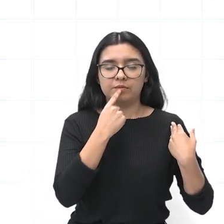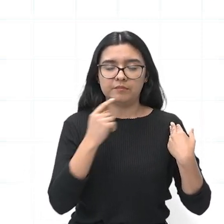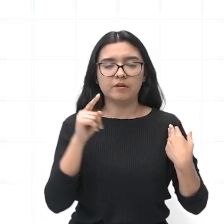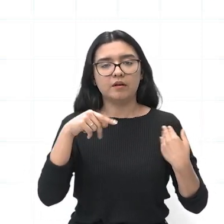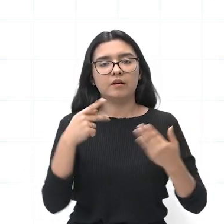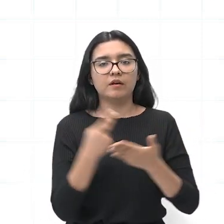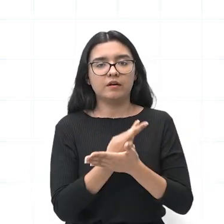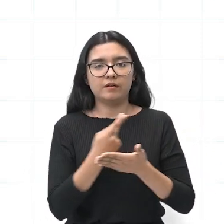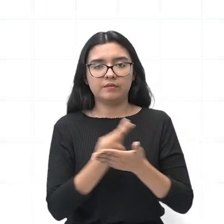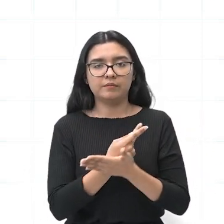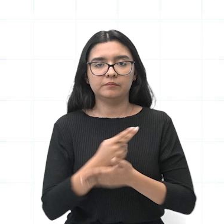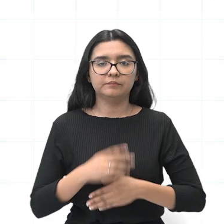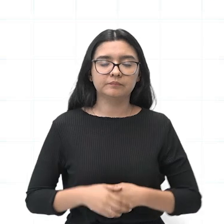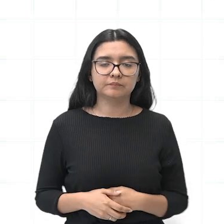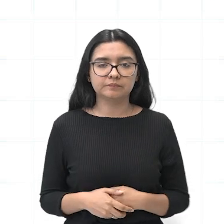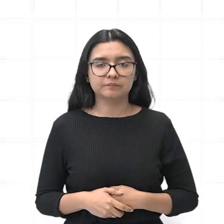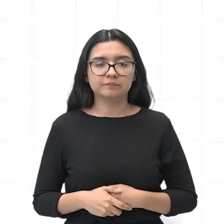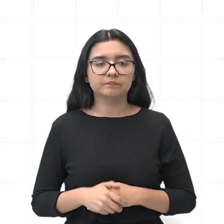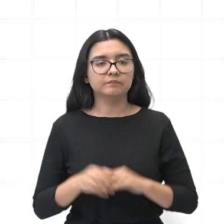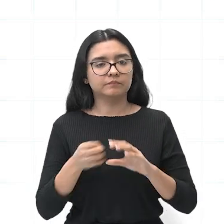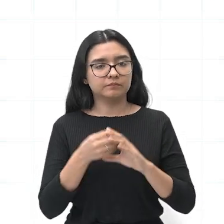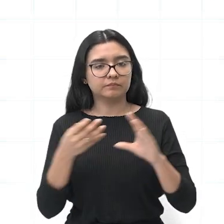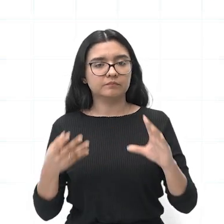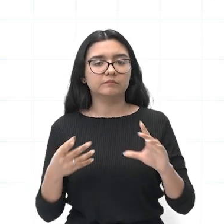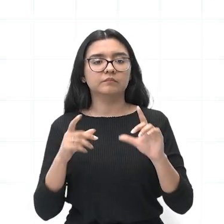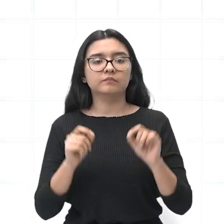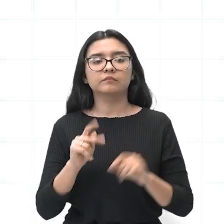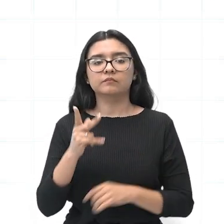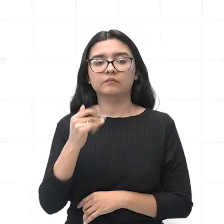é a postura incorreta, que vai caracterizar aí a